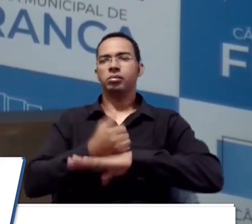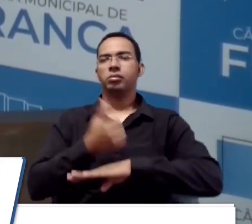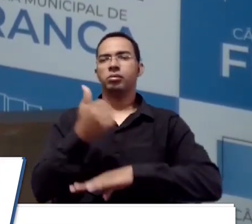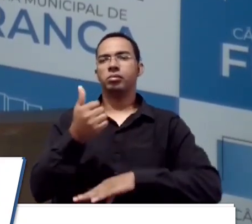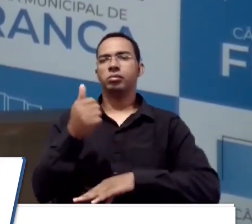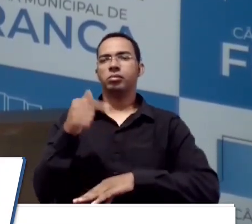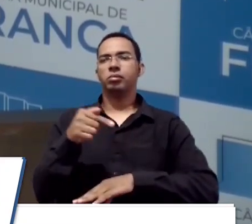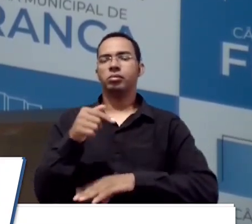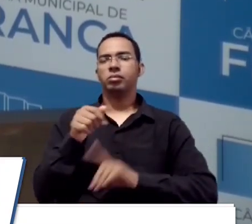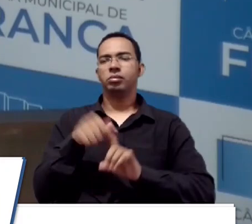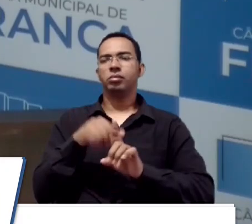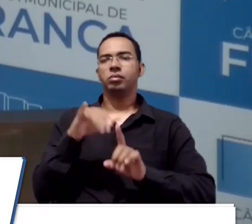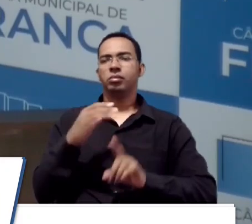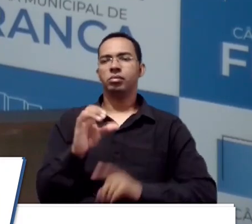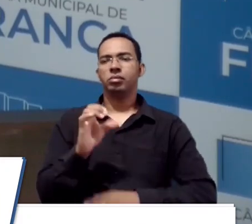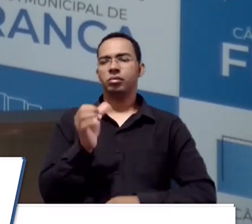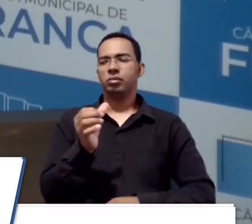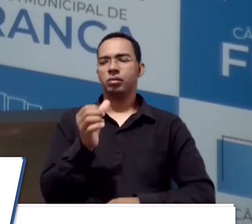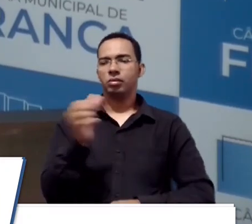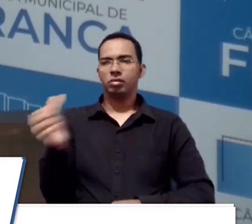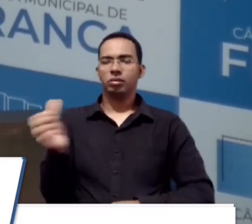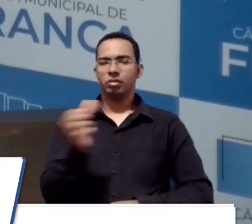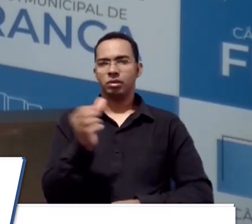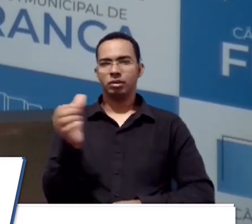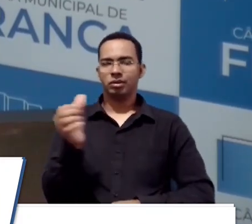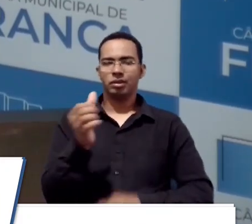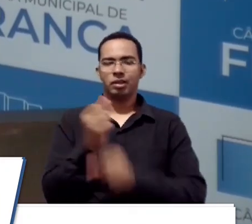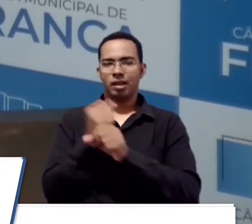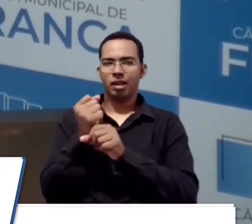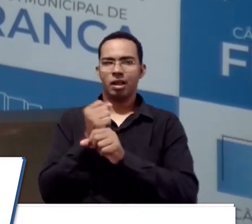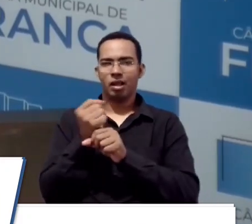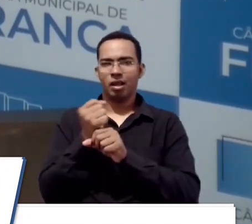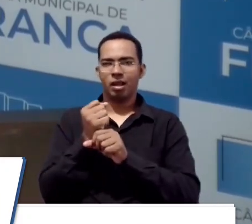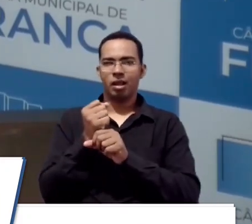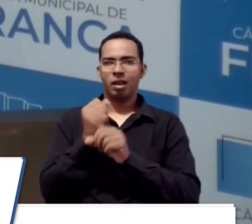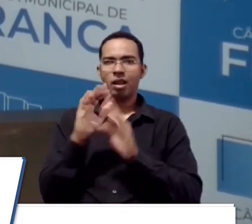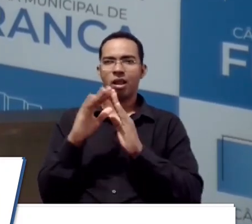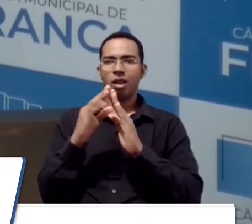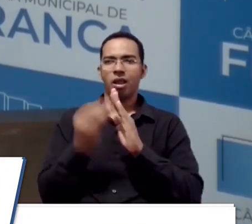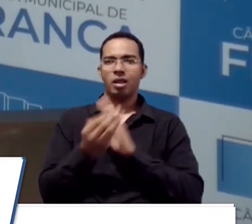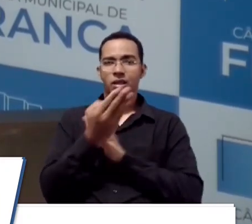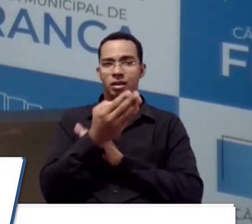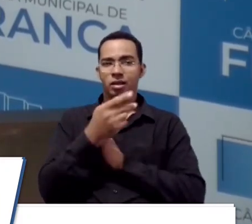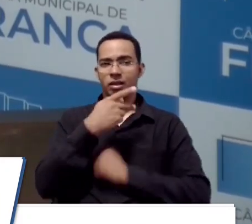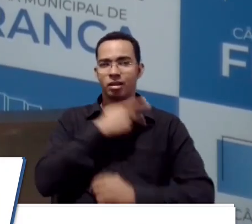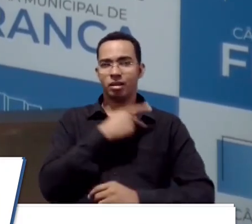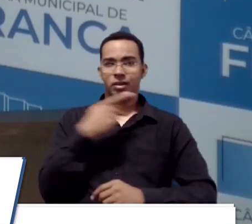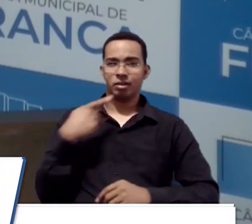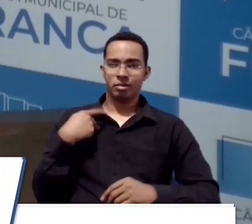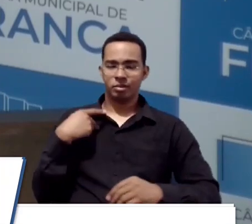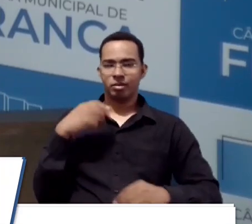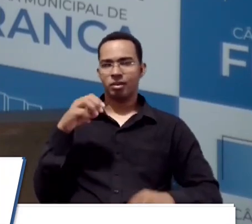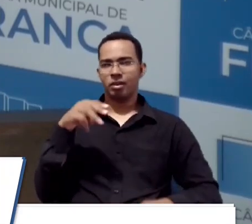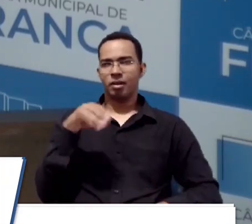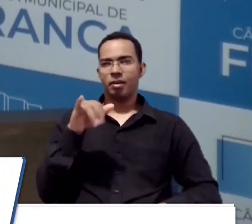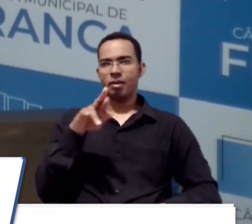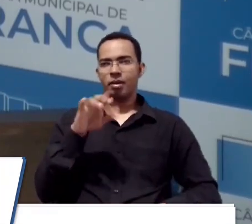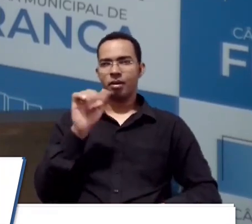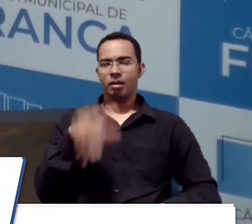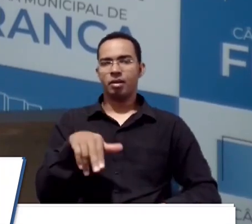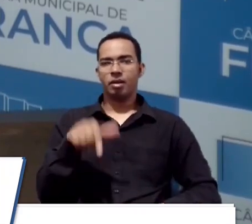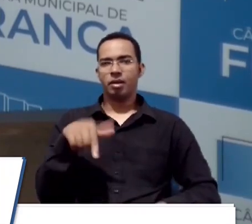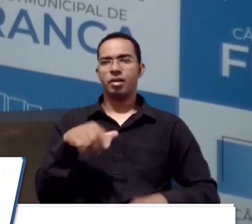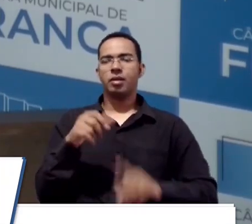maio, completamos 66 anos. E a igreja que a pastora Miriam pastoreia completou neste mês